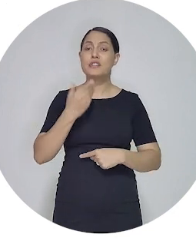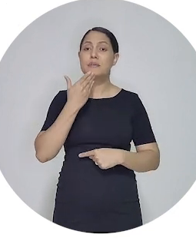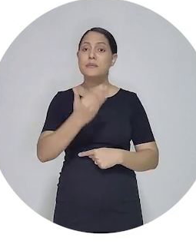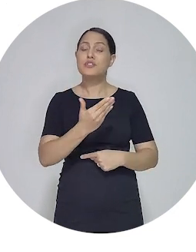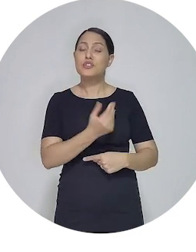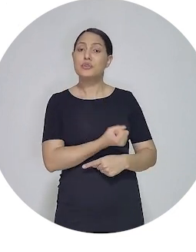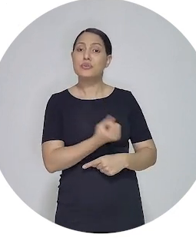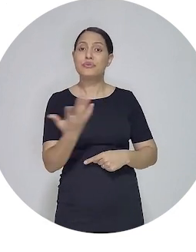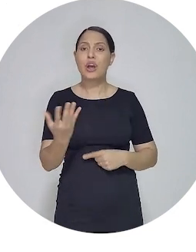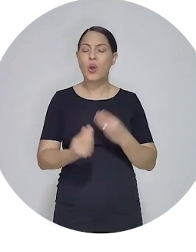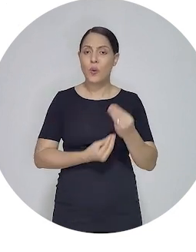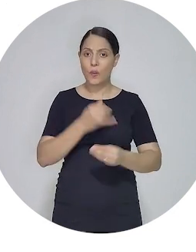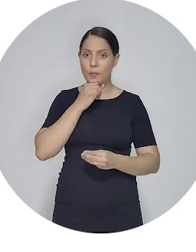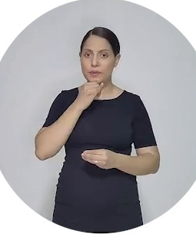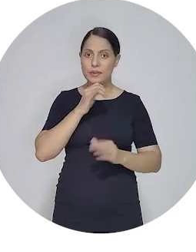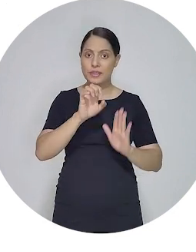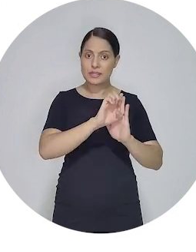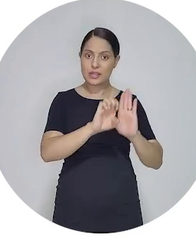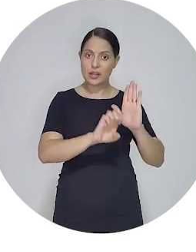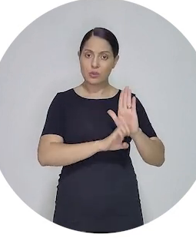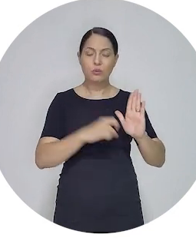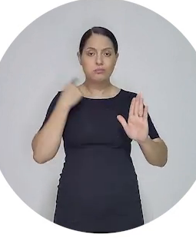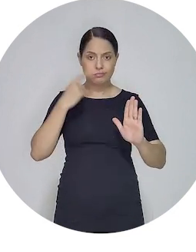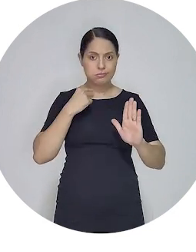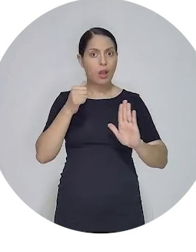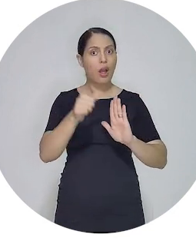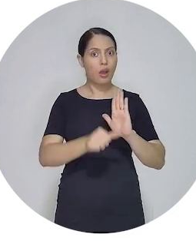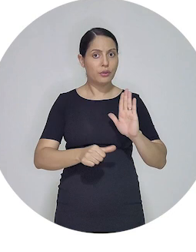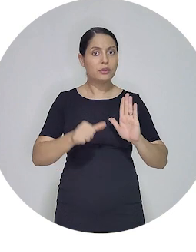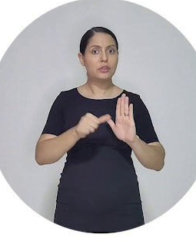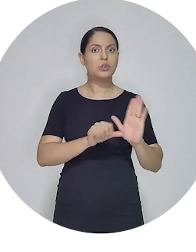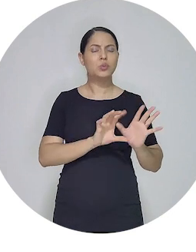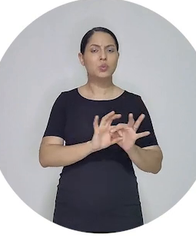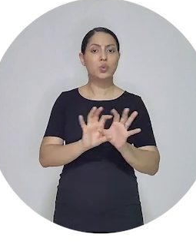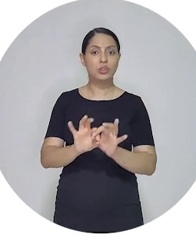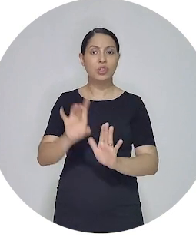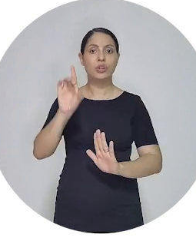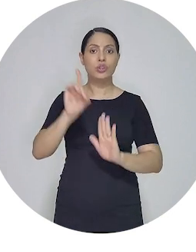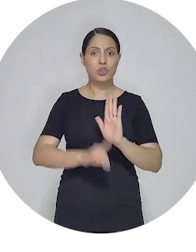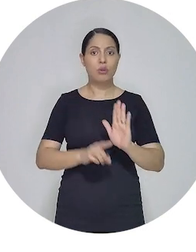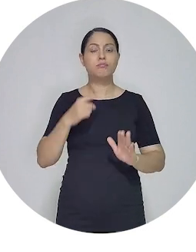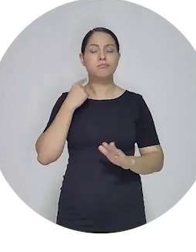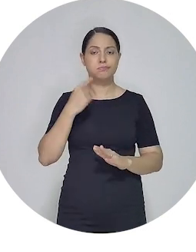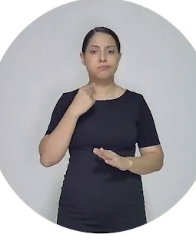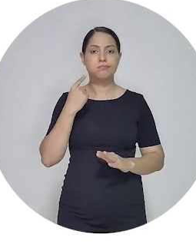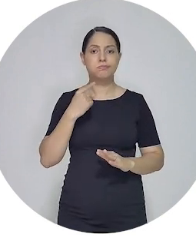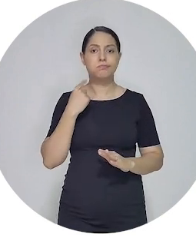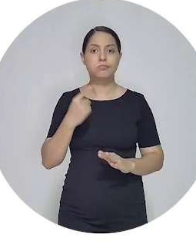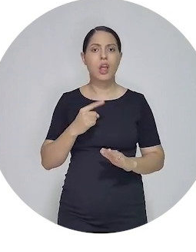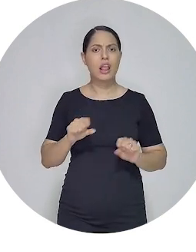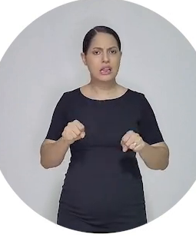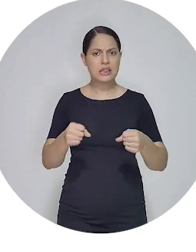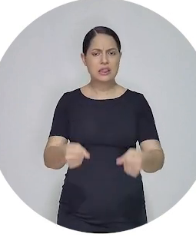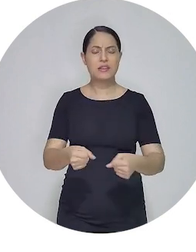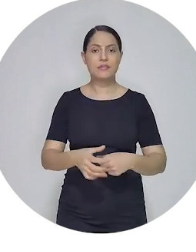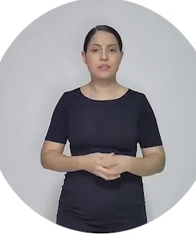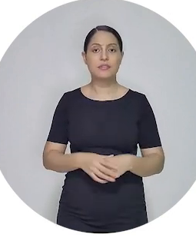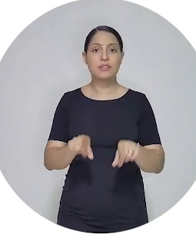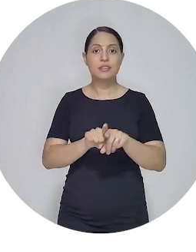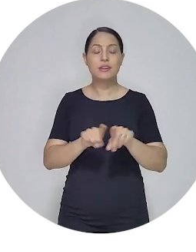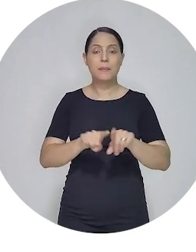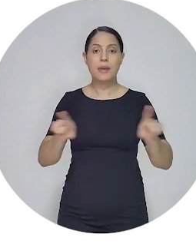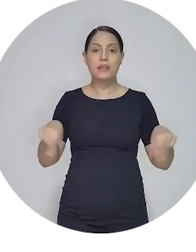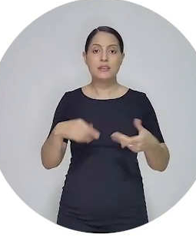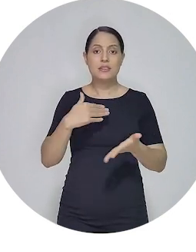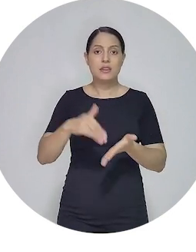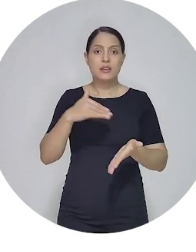o avanço de diversas proposições, como a alteração do Estatuto da Advocacia, que reforça a defesa das